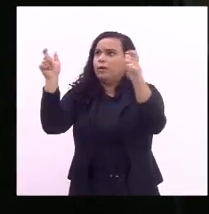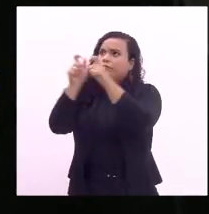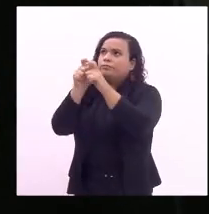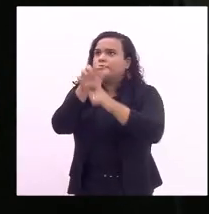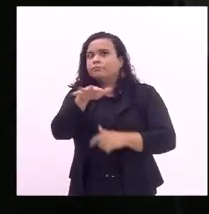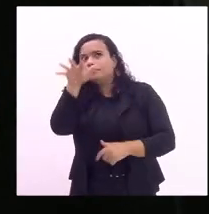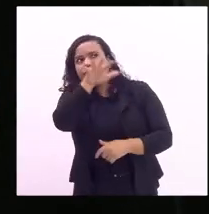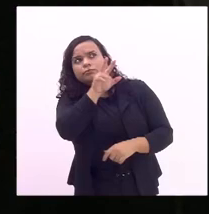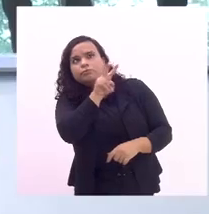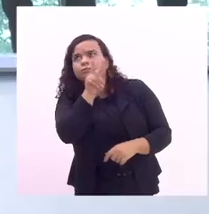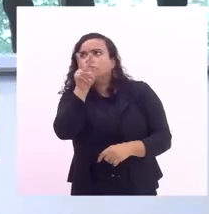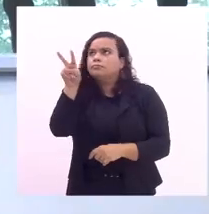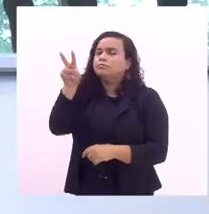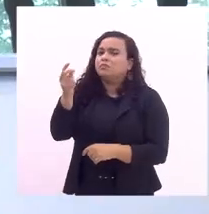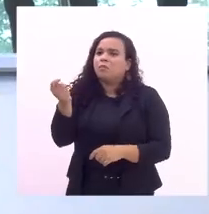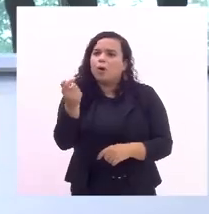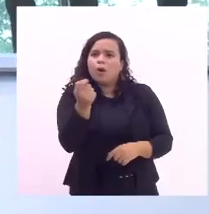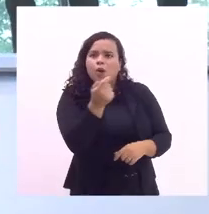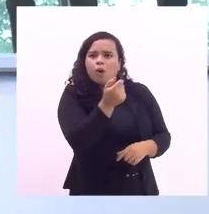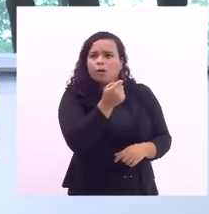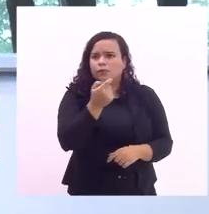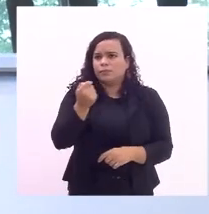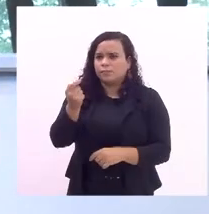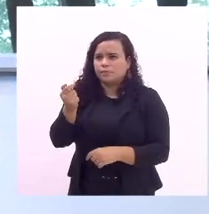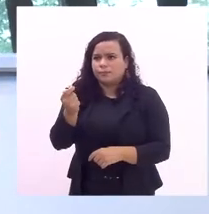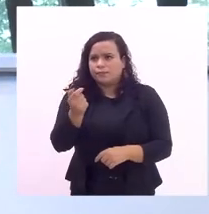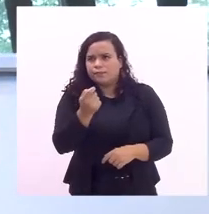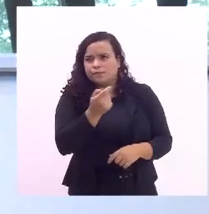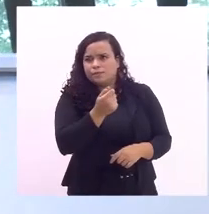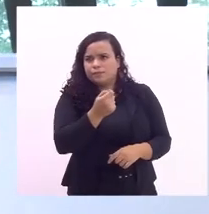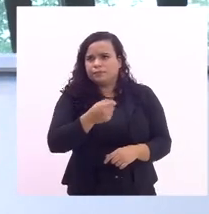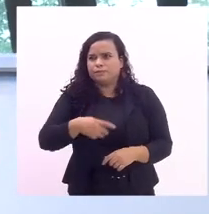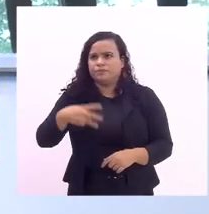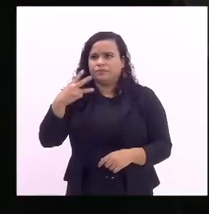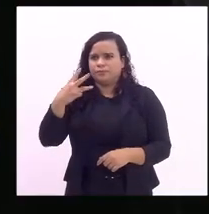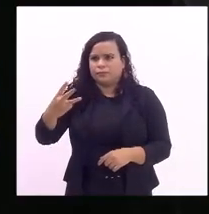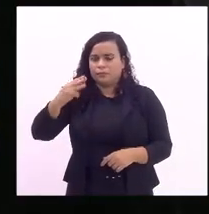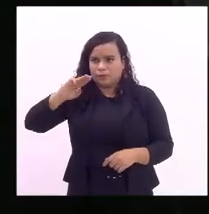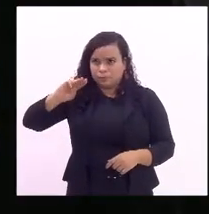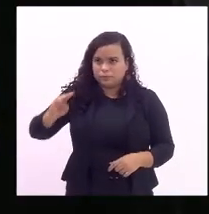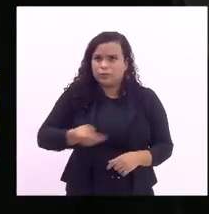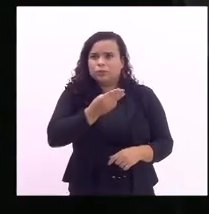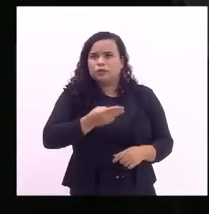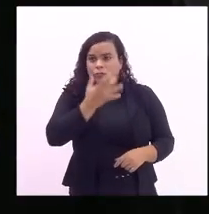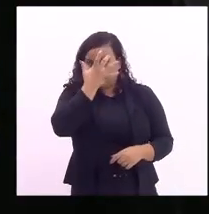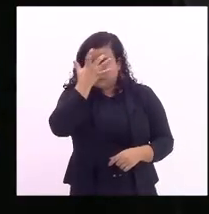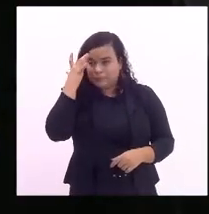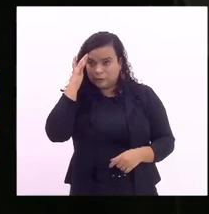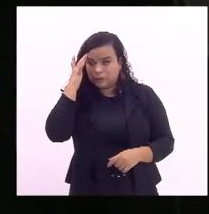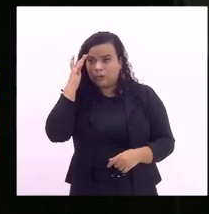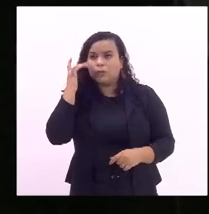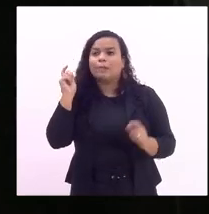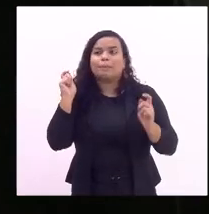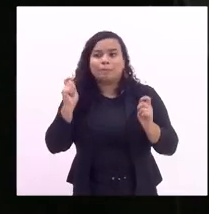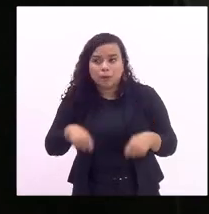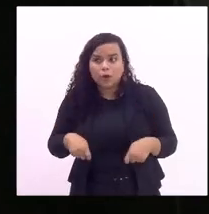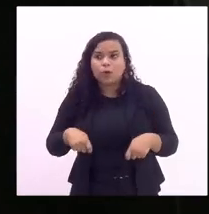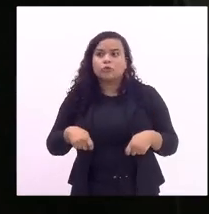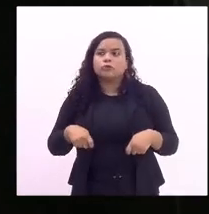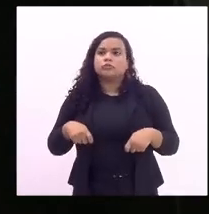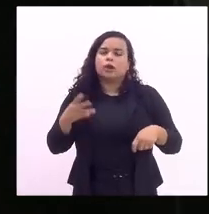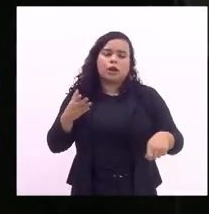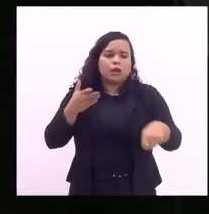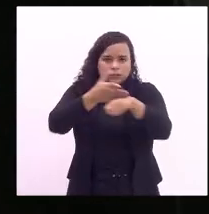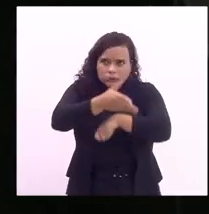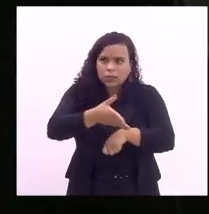aqui dentro, com certeza. 3 milhões de pessoas que podem ter